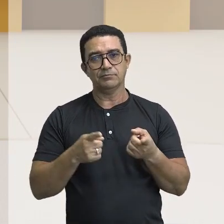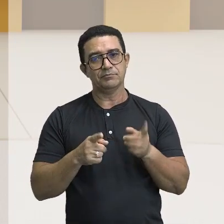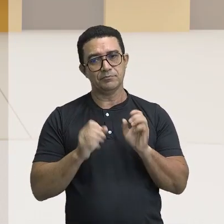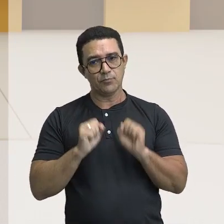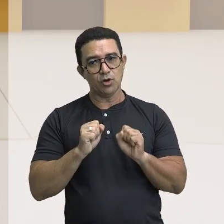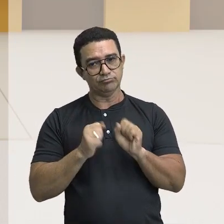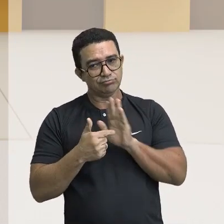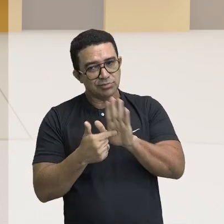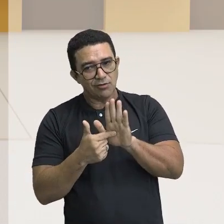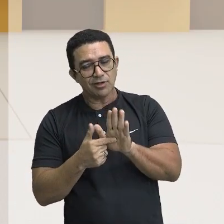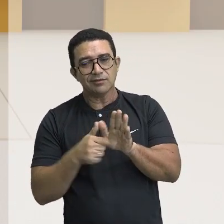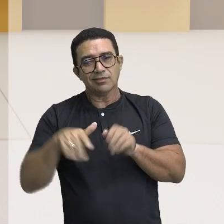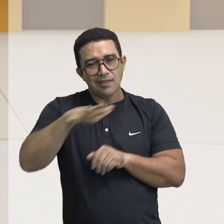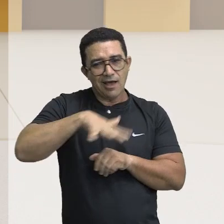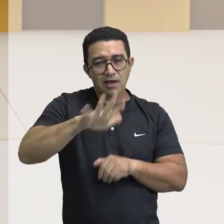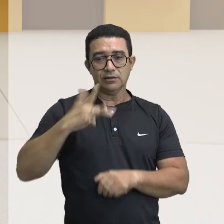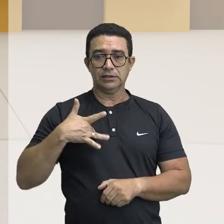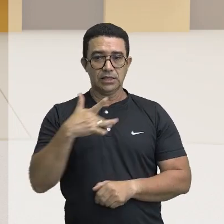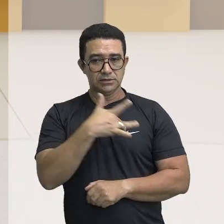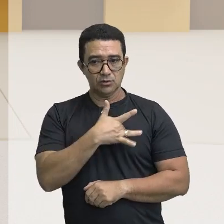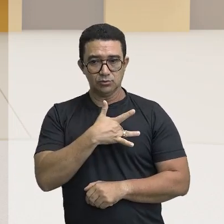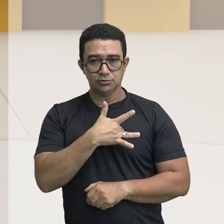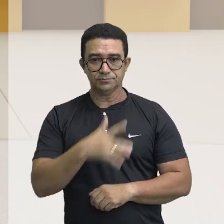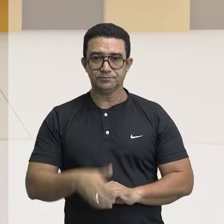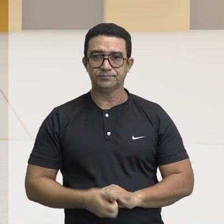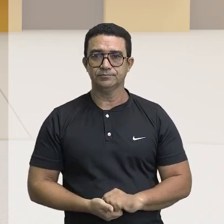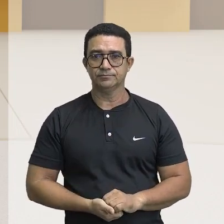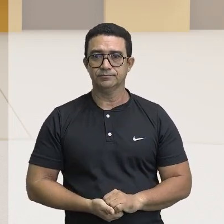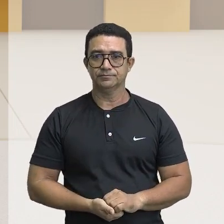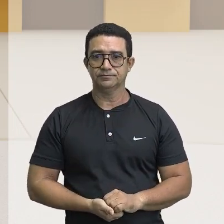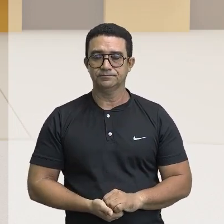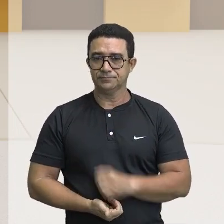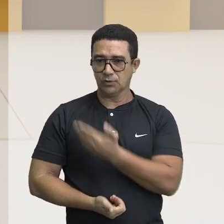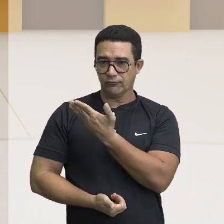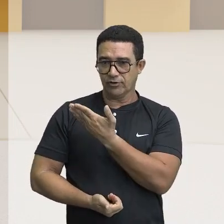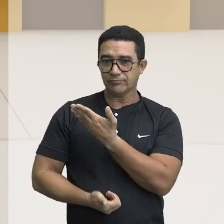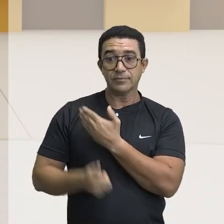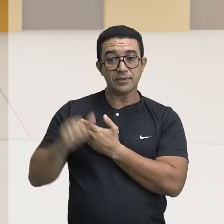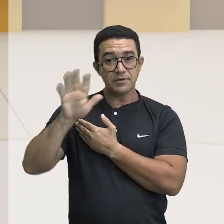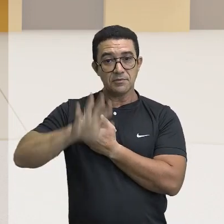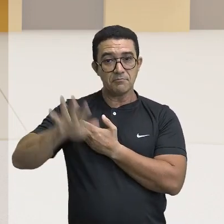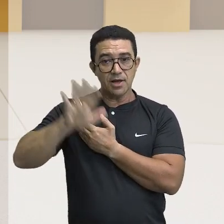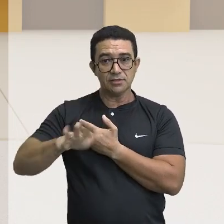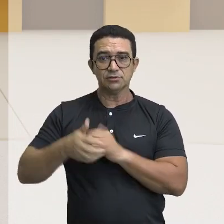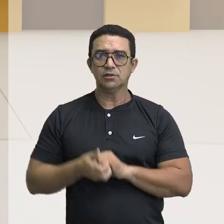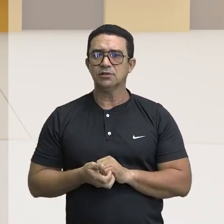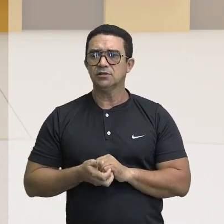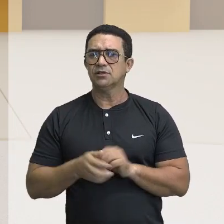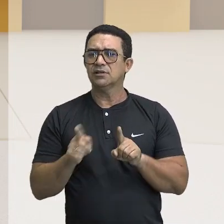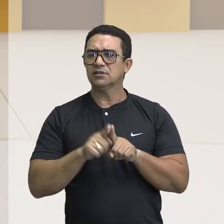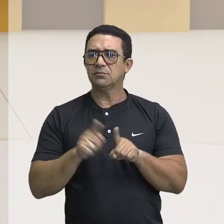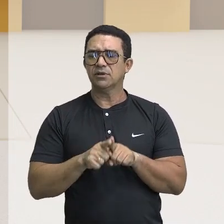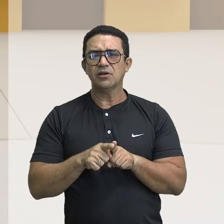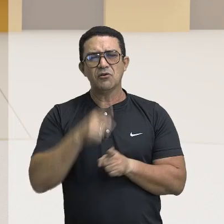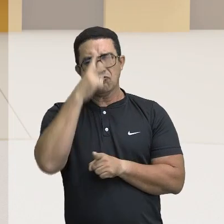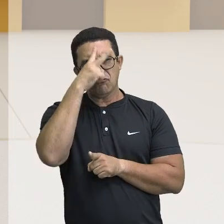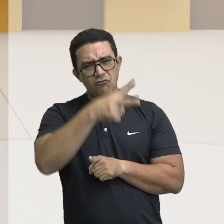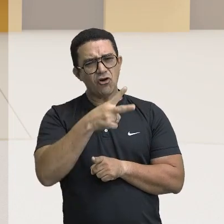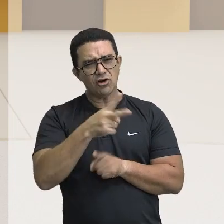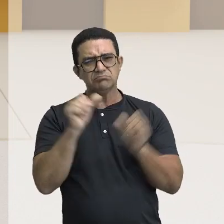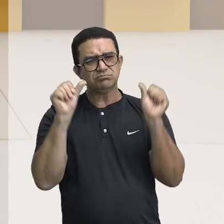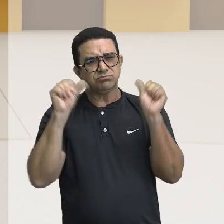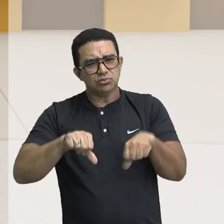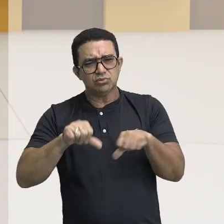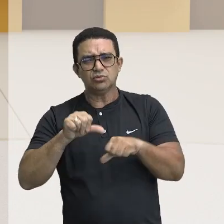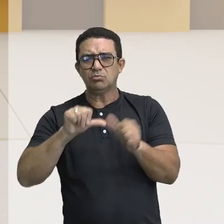Porque isso afeta o quê? Vamos verificar aqui conforme a nossa imagem ali, ó. Condições climáticas extremas provocam